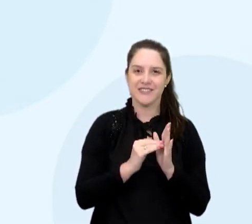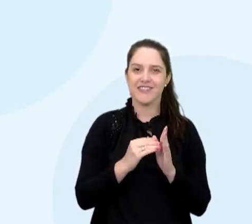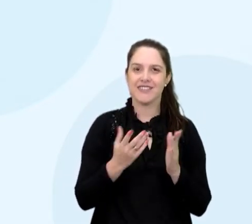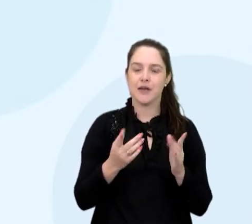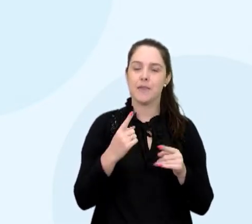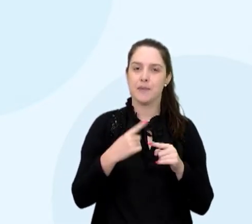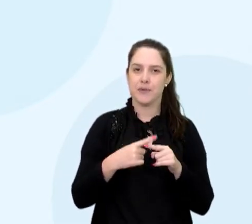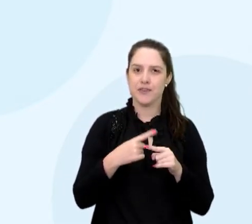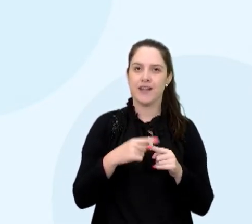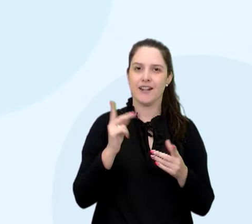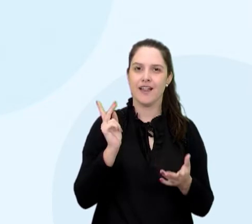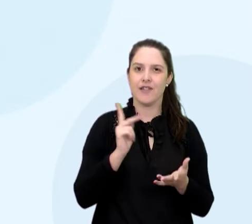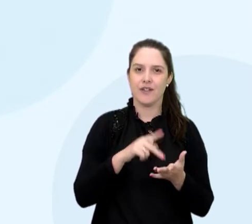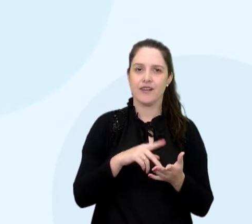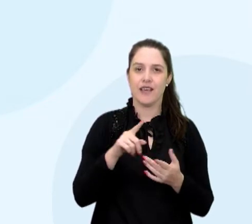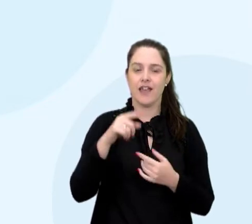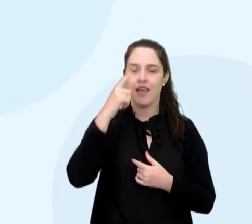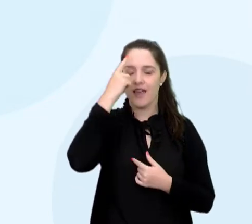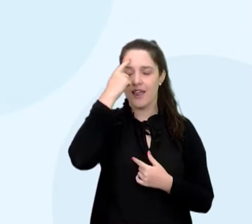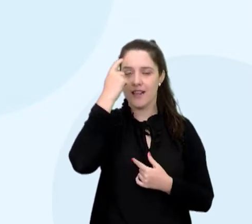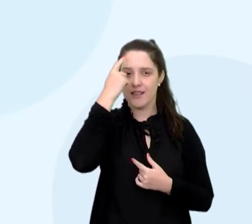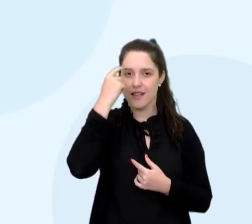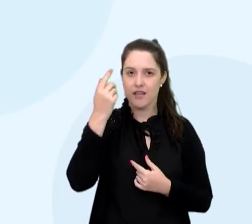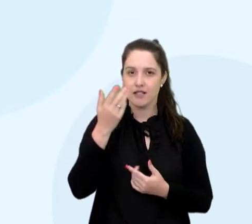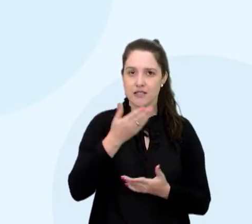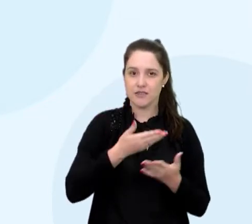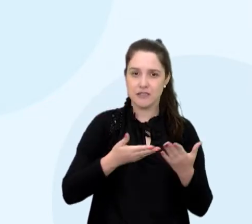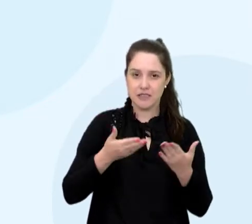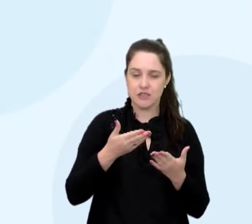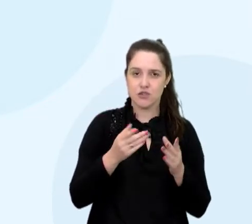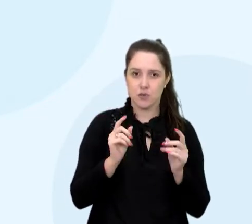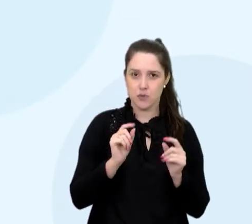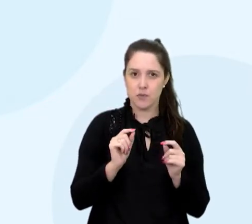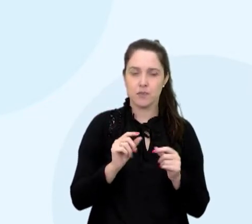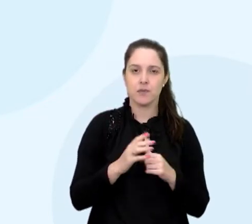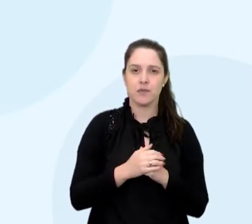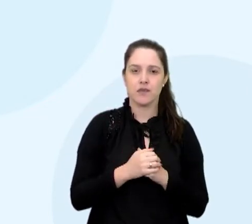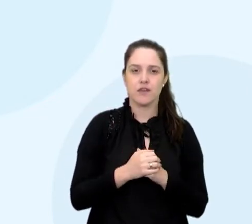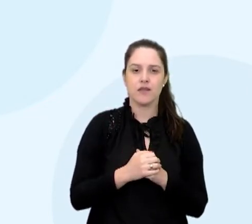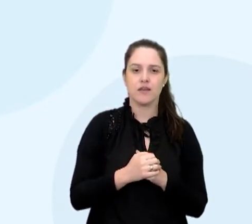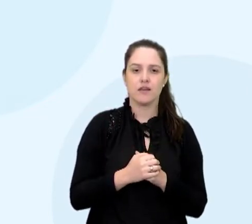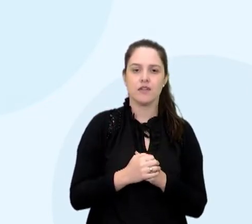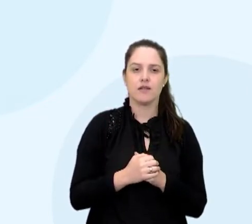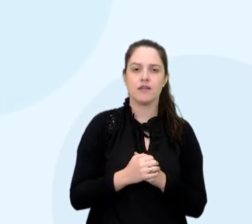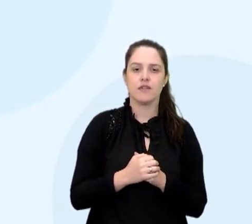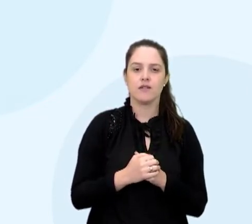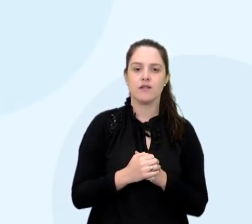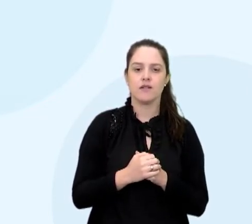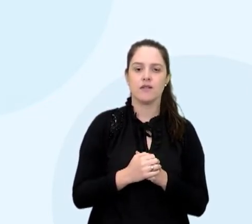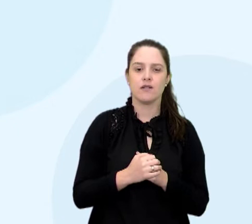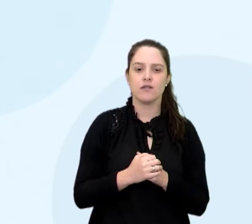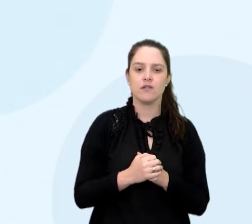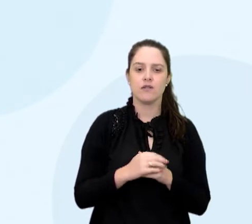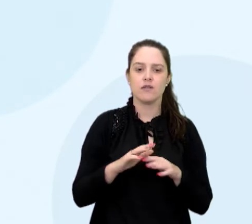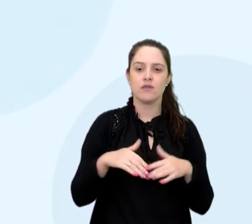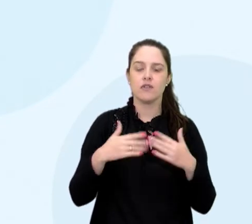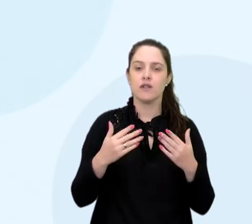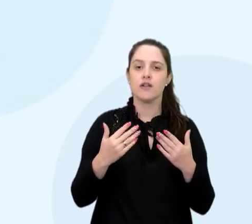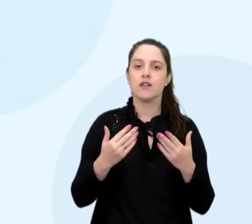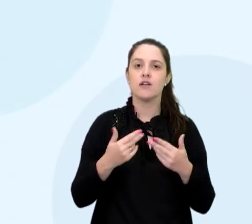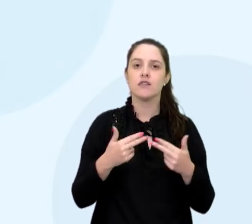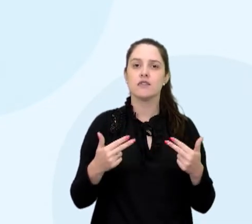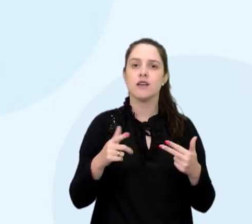na verdade, era essa a ideia, né? Que a gente, às vezes, relativiza, né? Foi só uma árvore, derrubou uma árvore, o que tem e tal. Mas como que